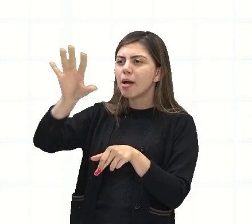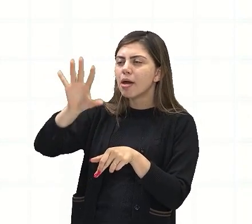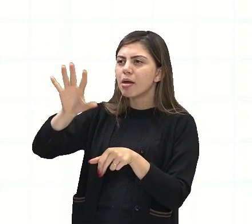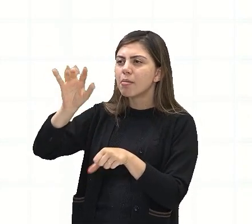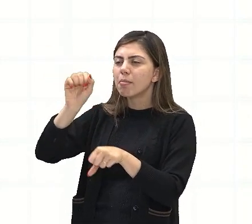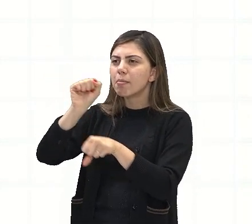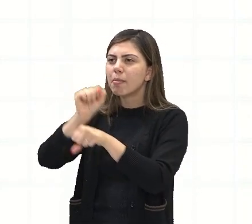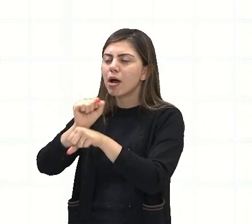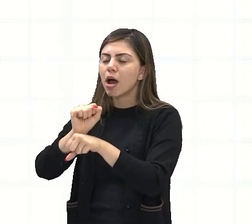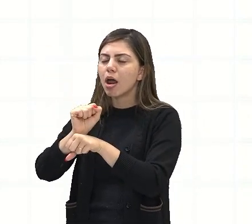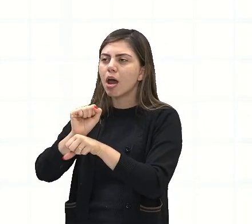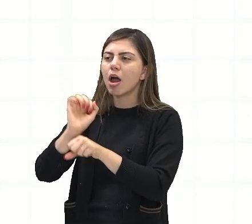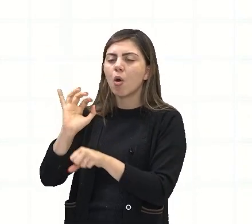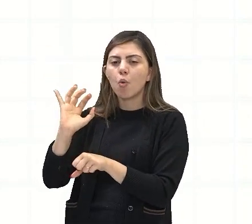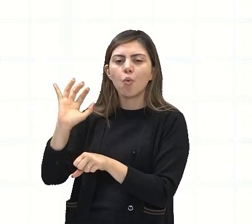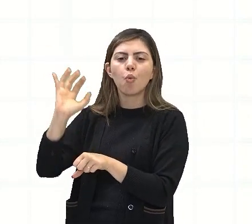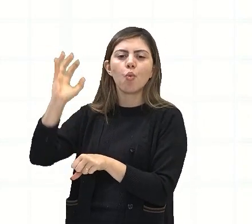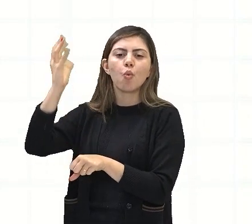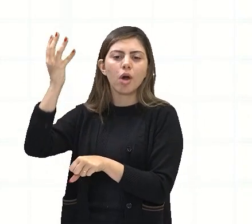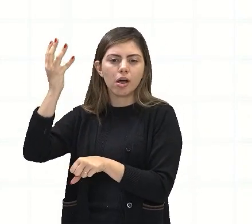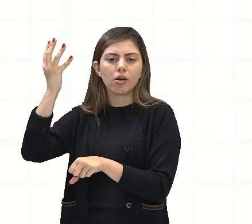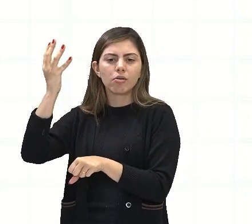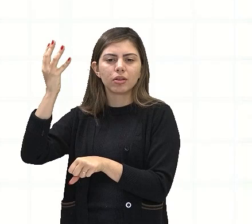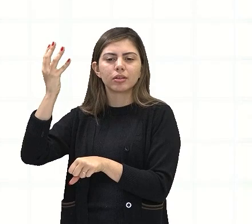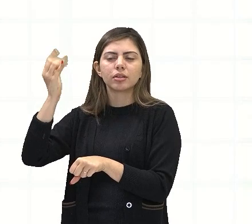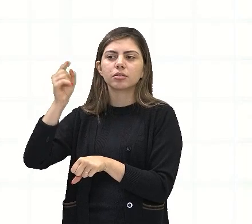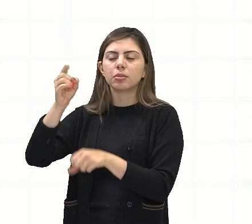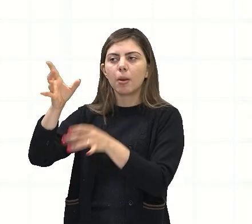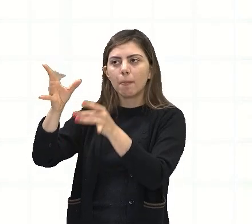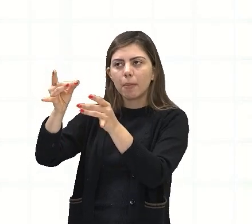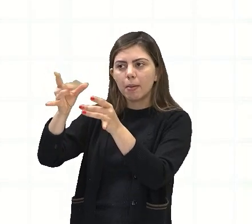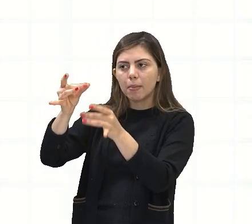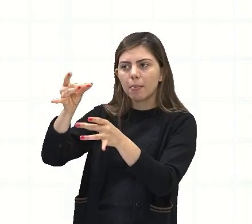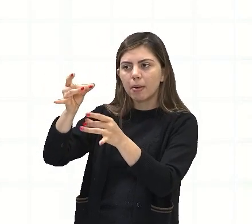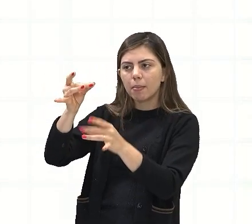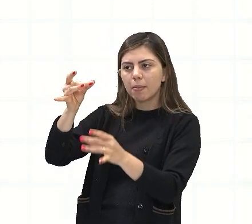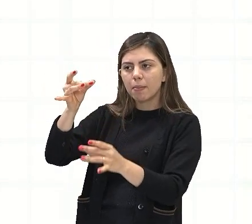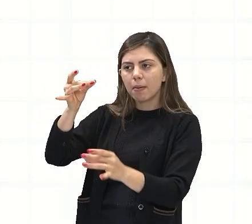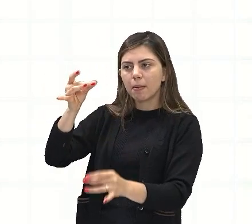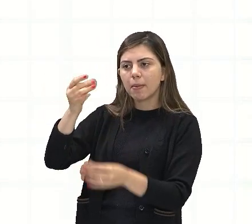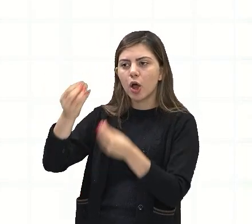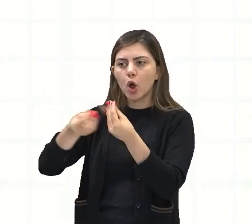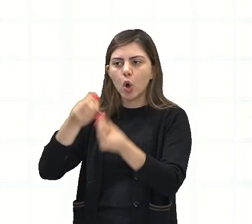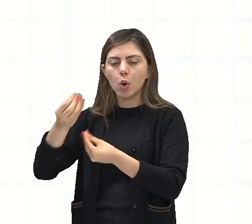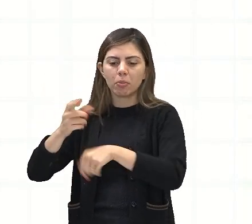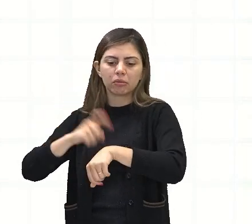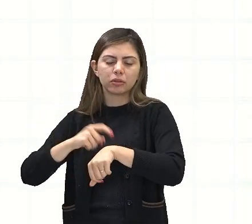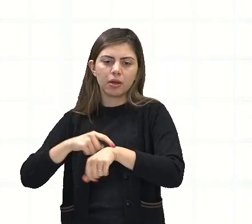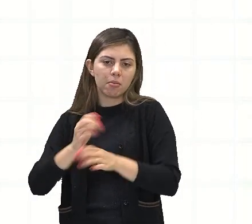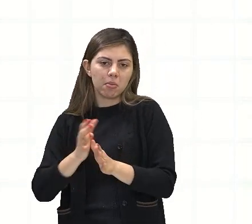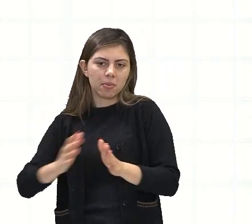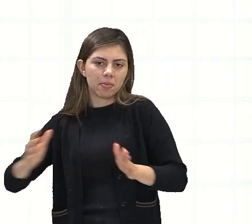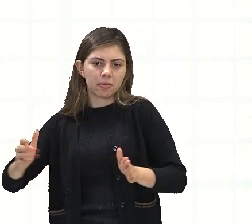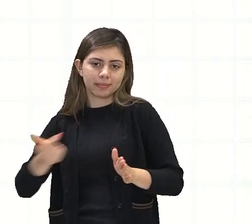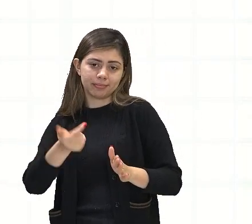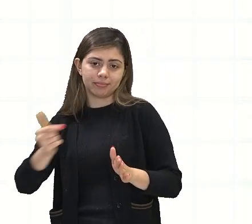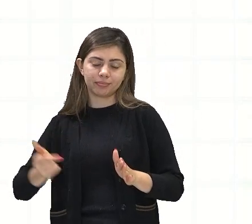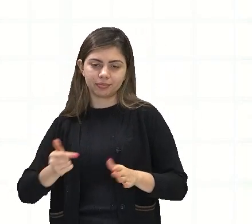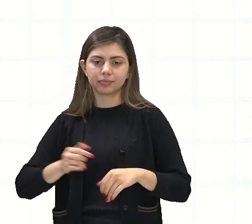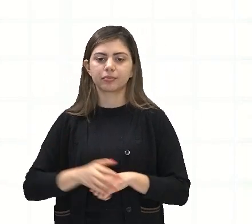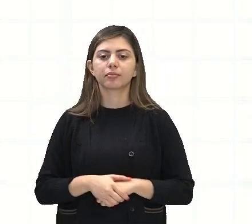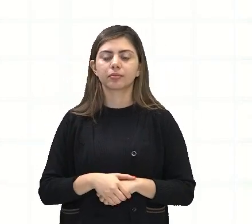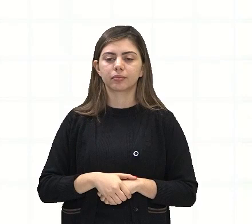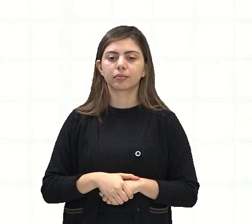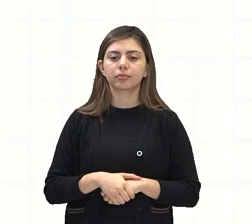um acontecimento, mas pausado no tempo, sem uma progressão temporal. Então, amores,